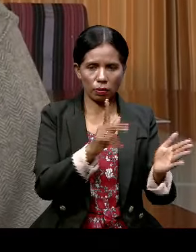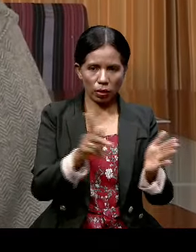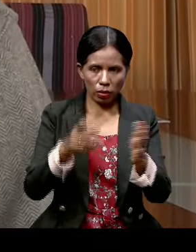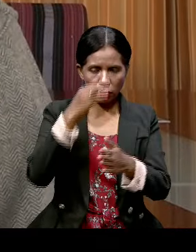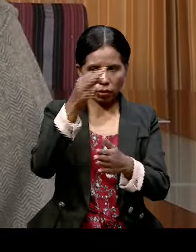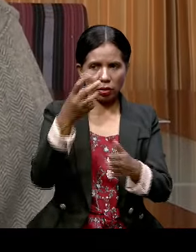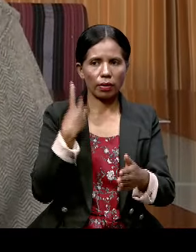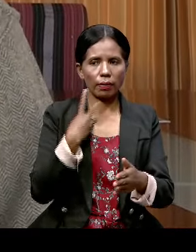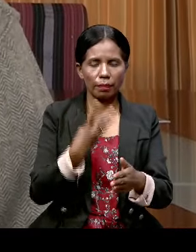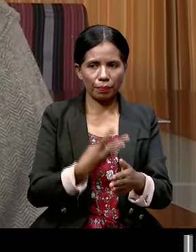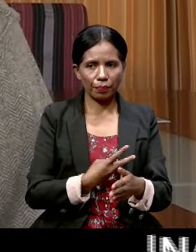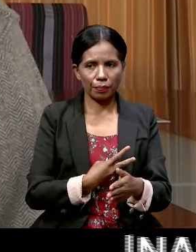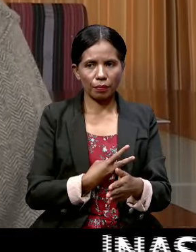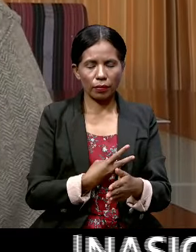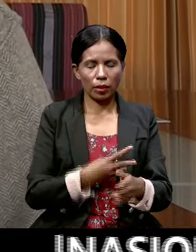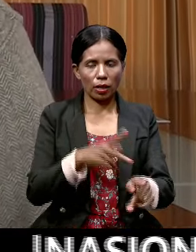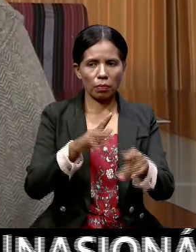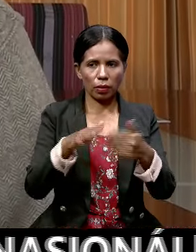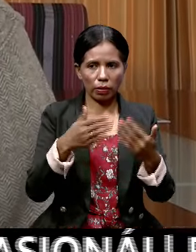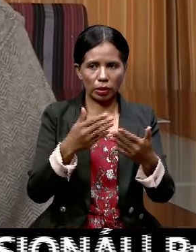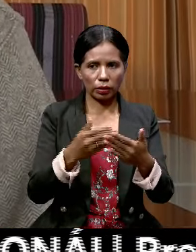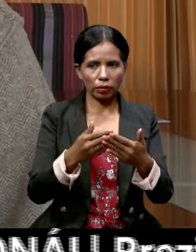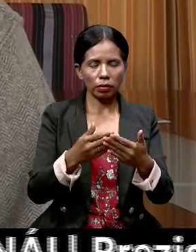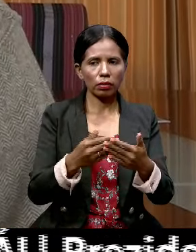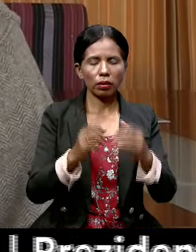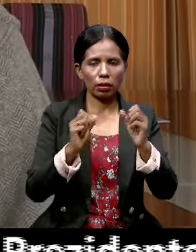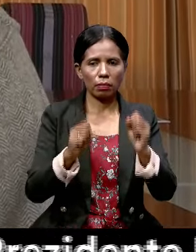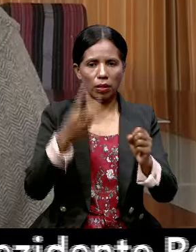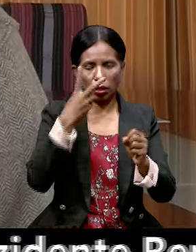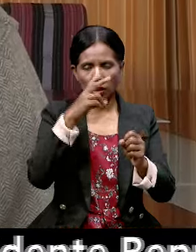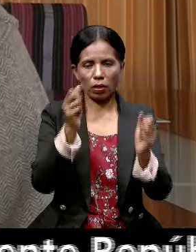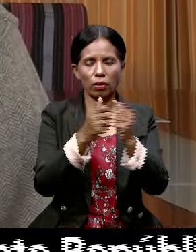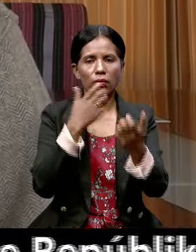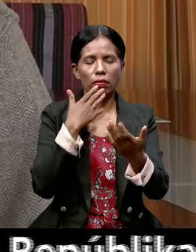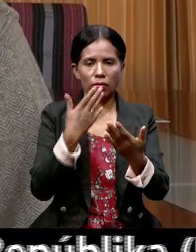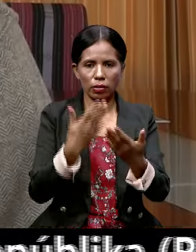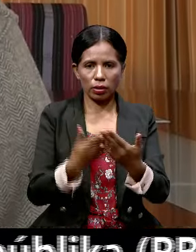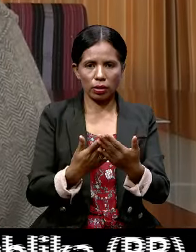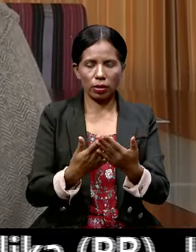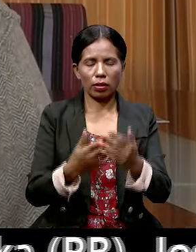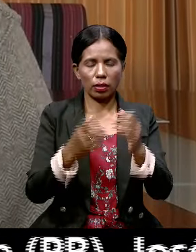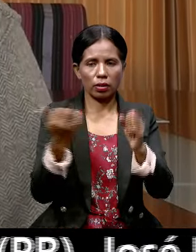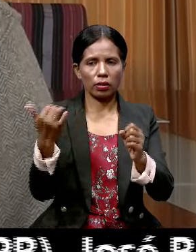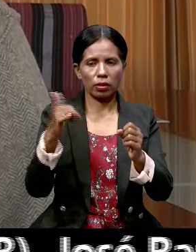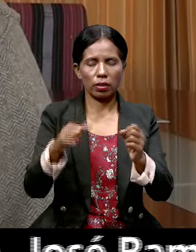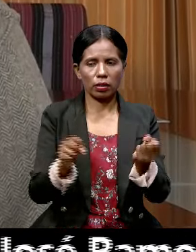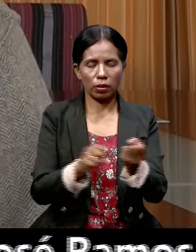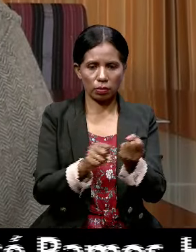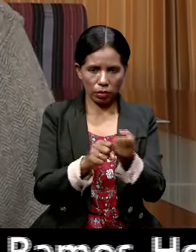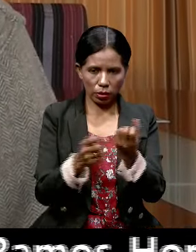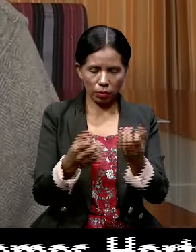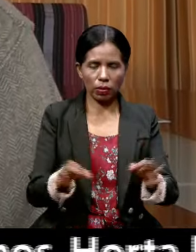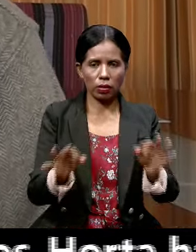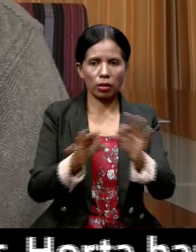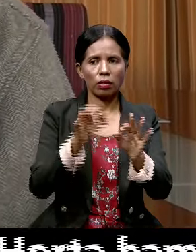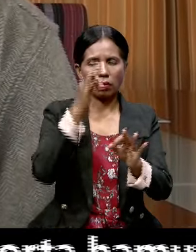ir tendo a população eleitor se acompanha dia a turnê para ser um apoio importante para o